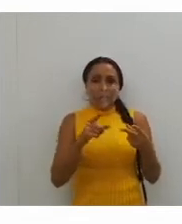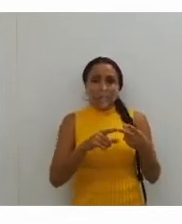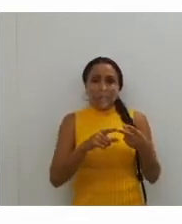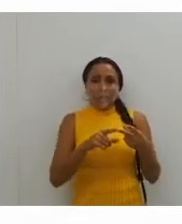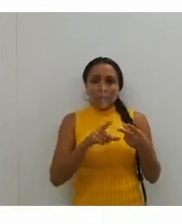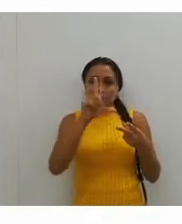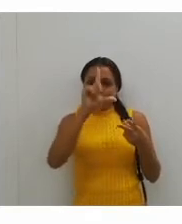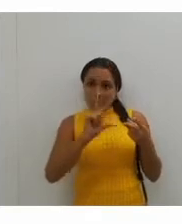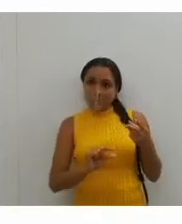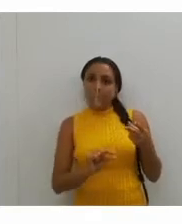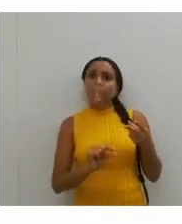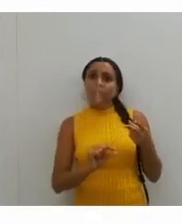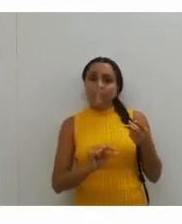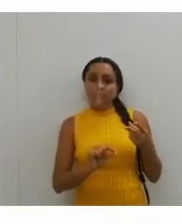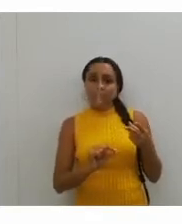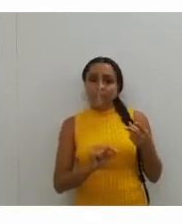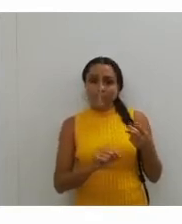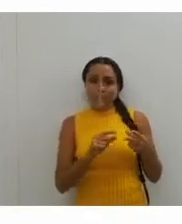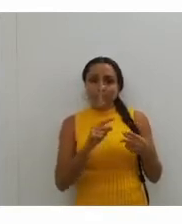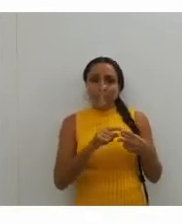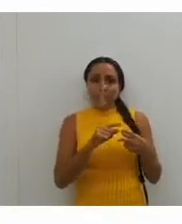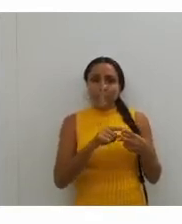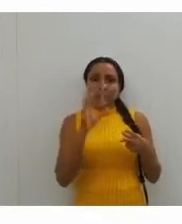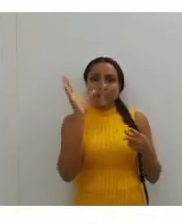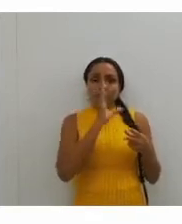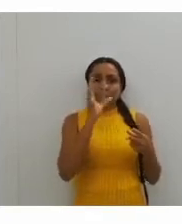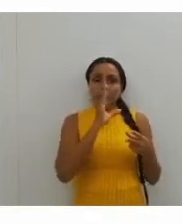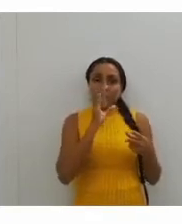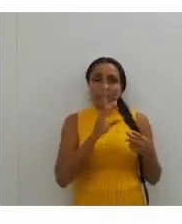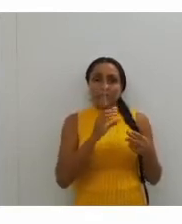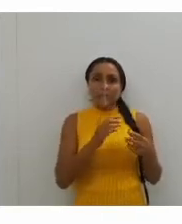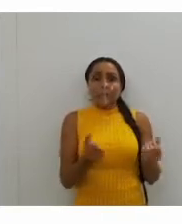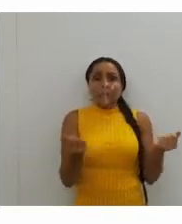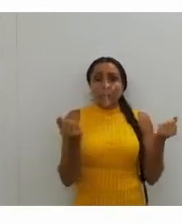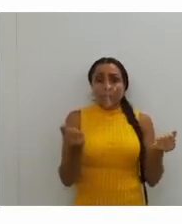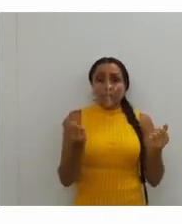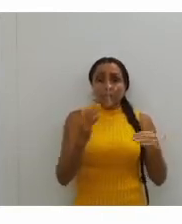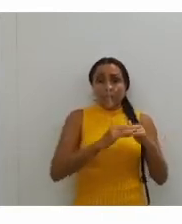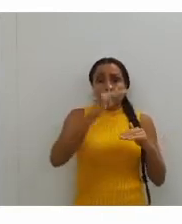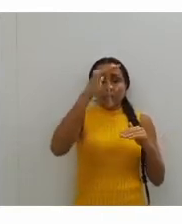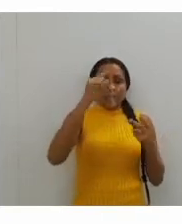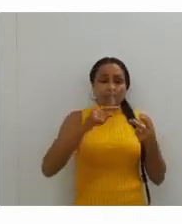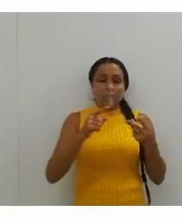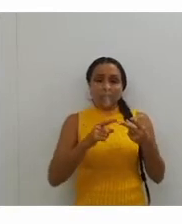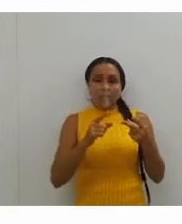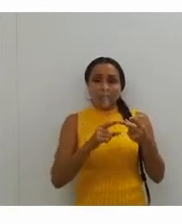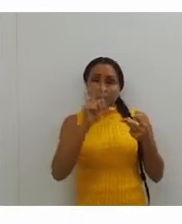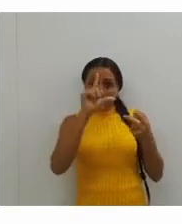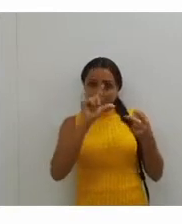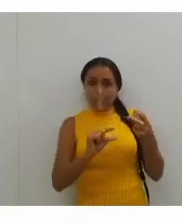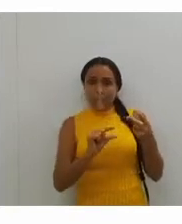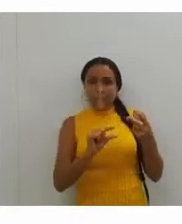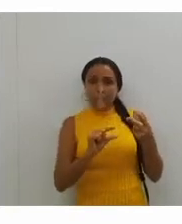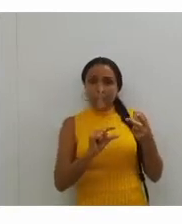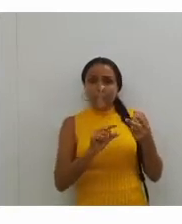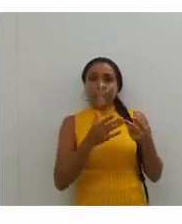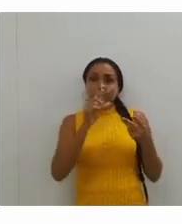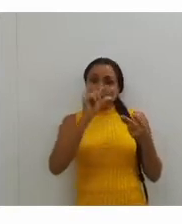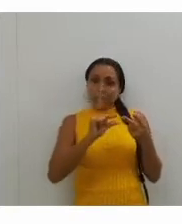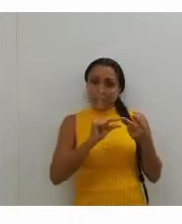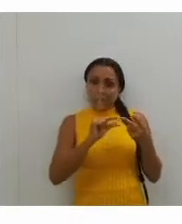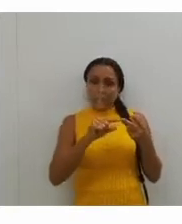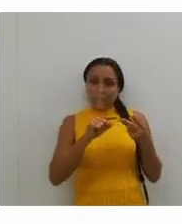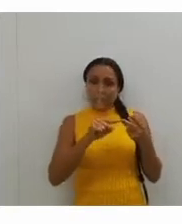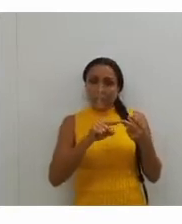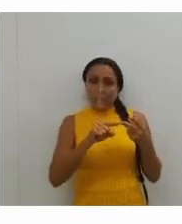retardado. Acelerado, o peso aparente é maior do que o peso. E retardado, o peso aparente é menor do que